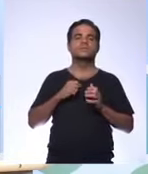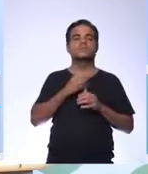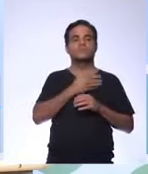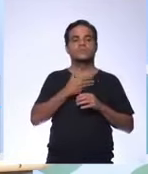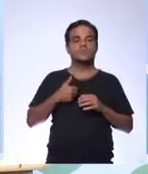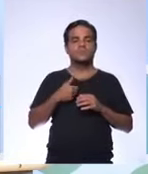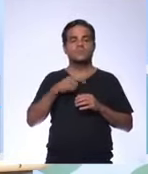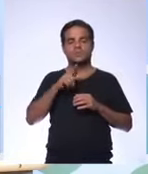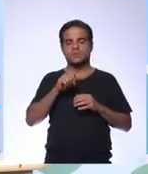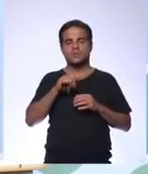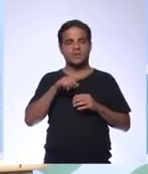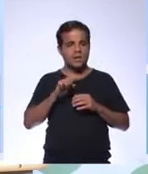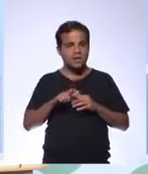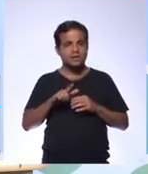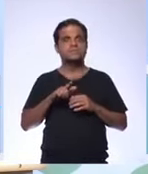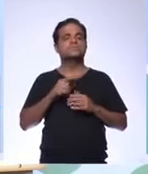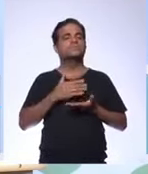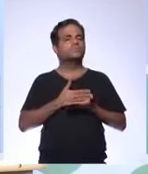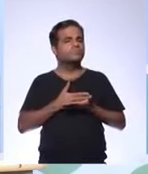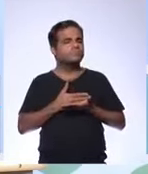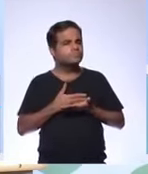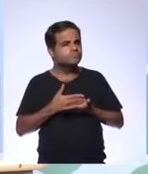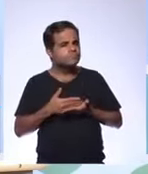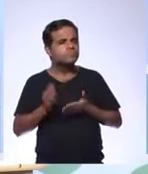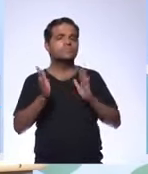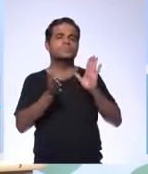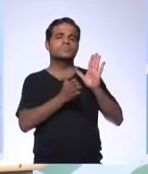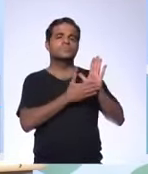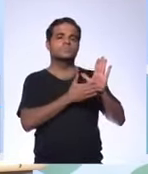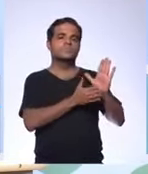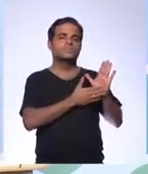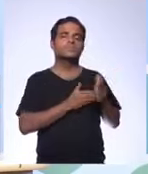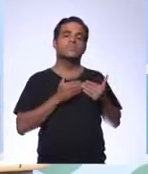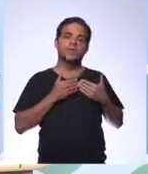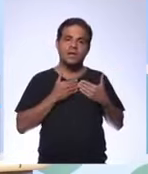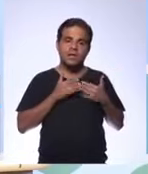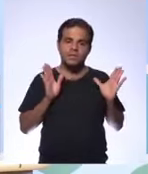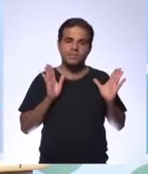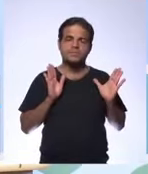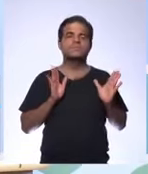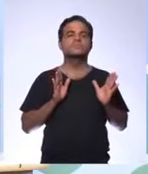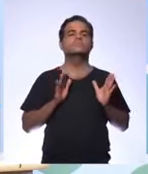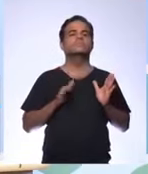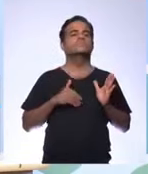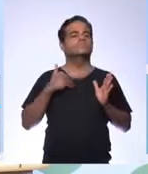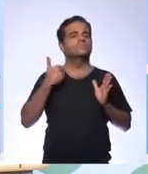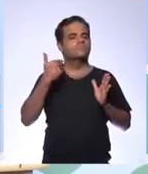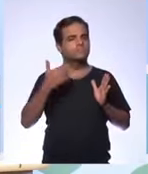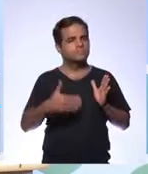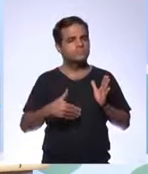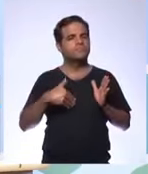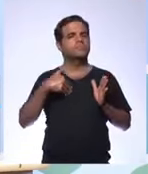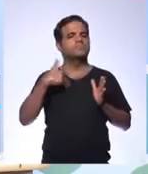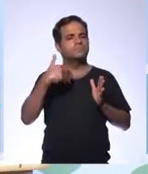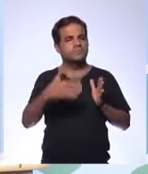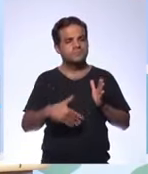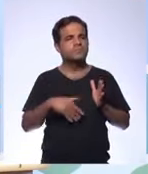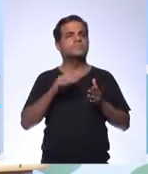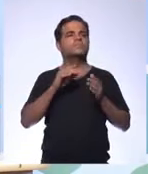governo Geisel começa a se propor a abertura lenta, gradual